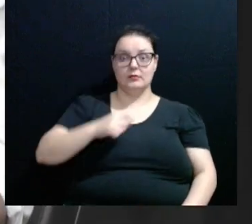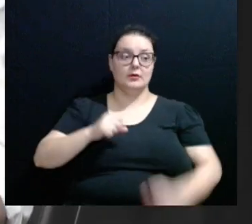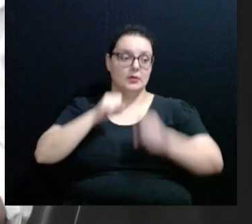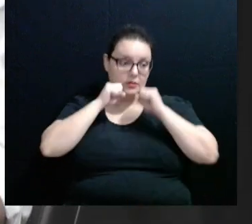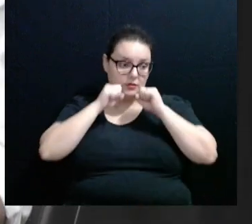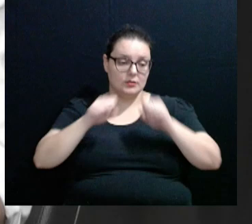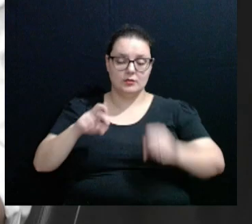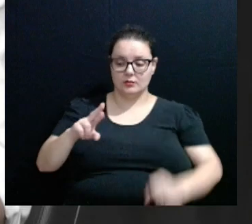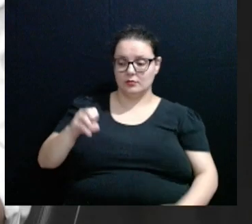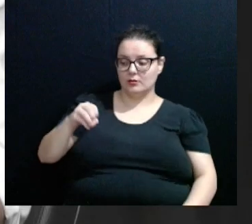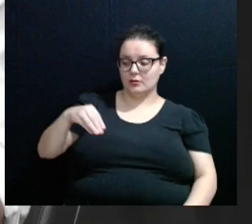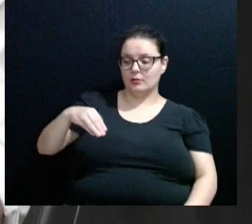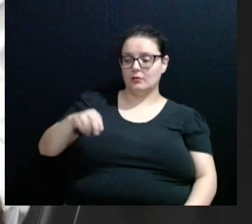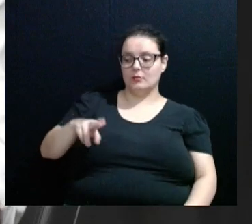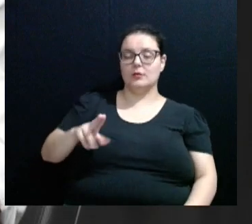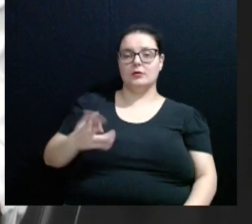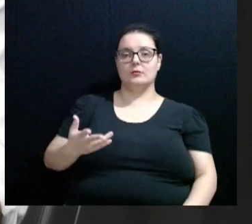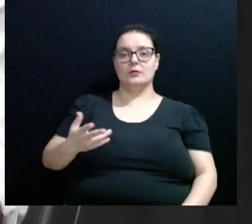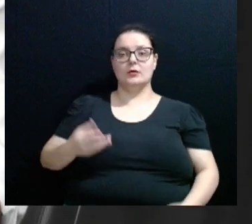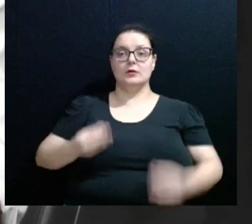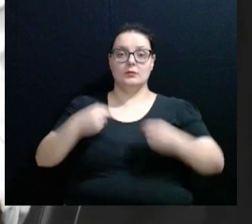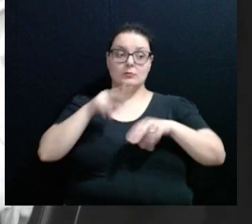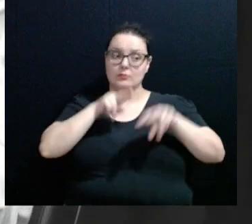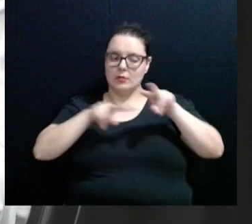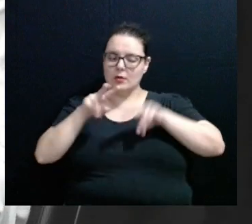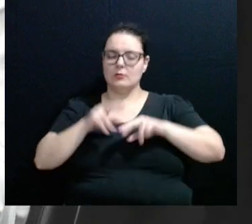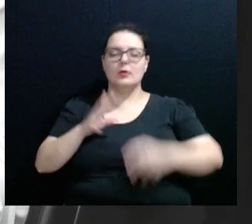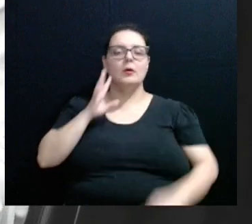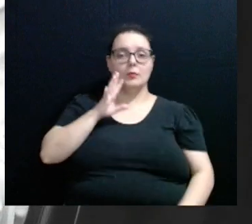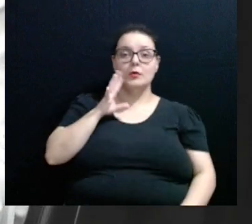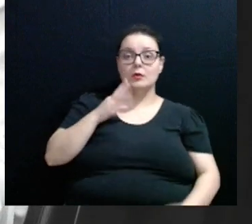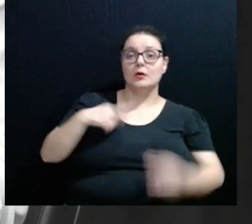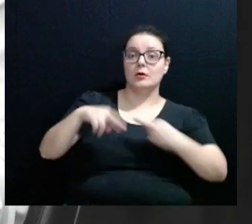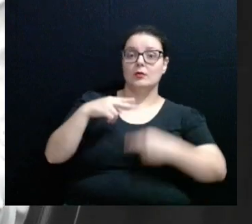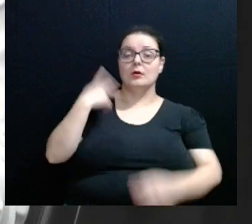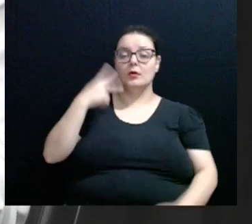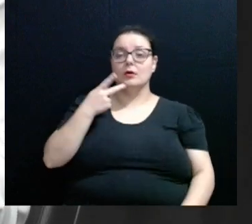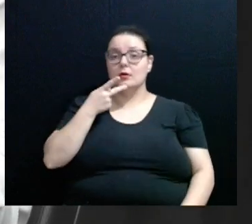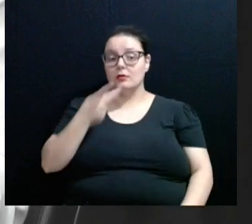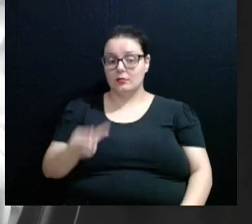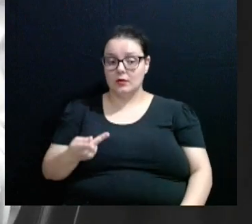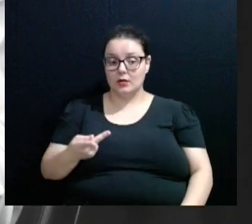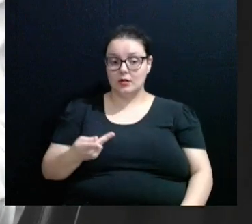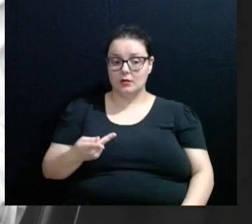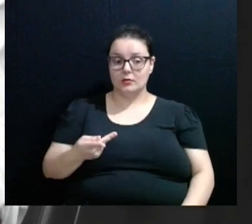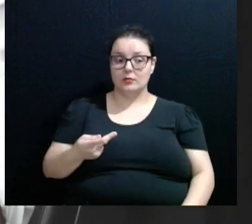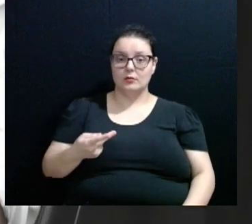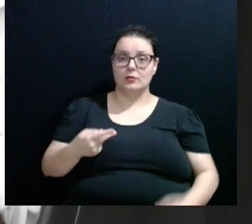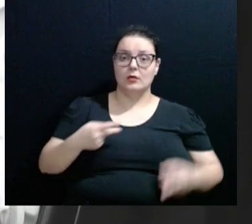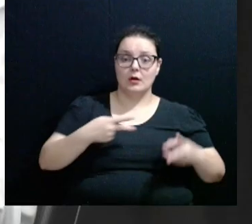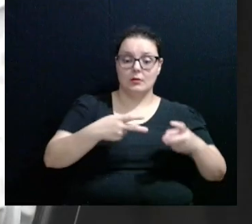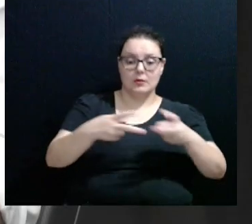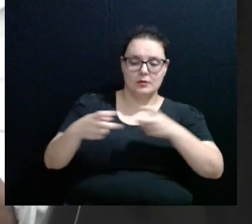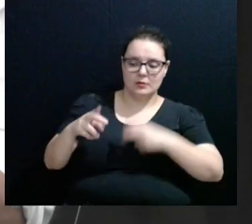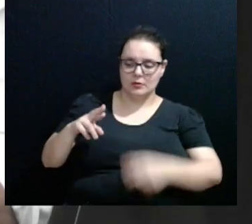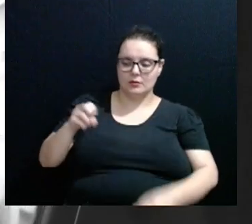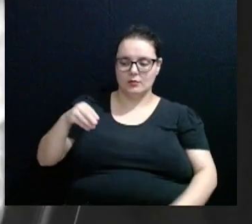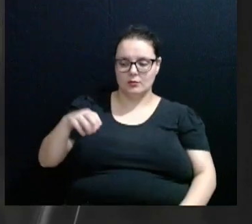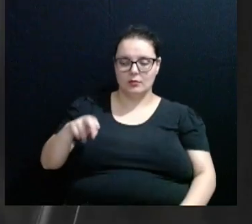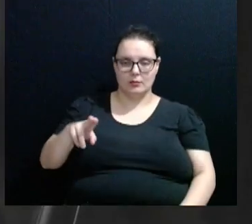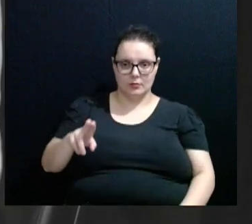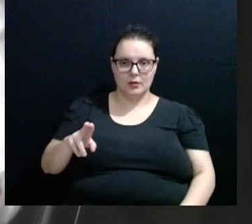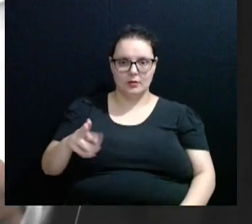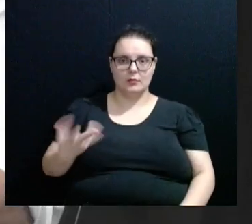deu uma visão muito legal com relação à política, que eu falo assim que o olhar do Romeu